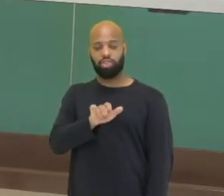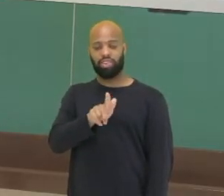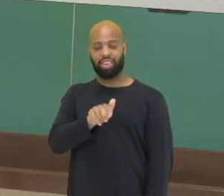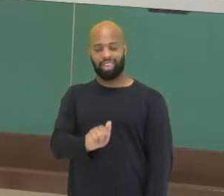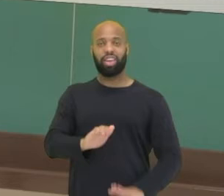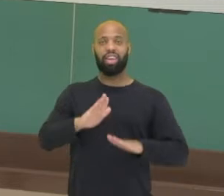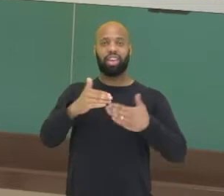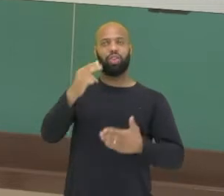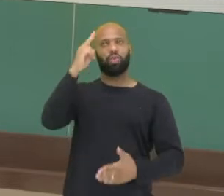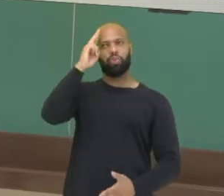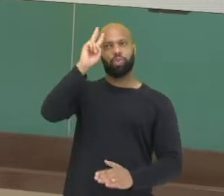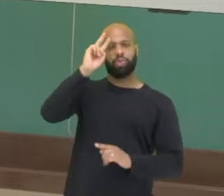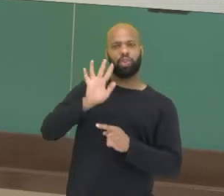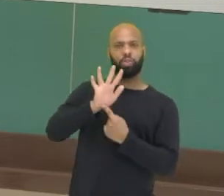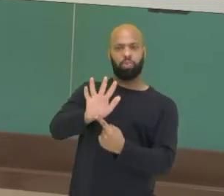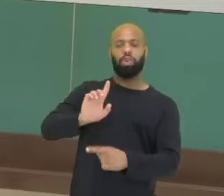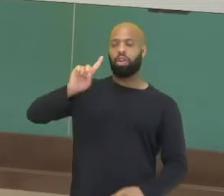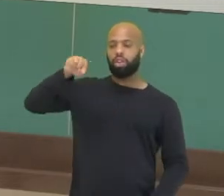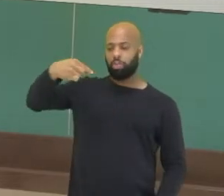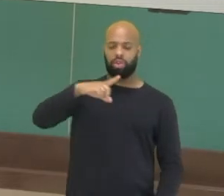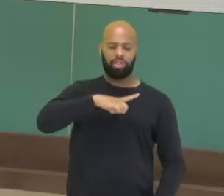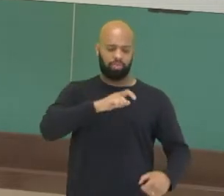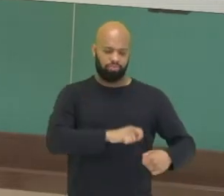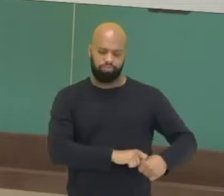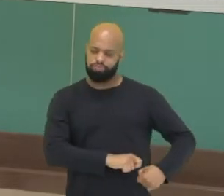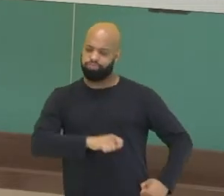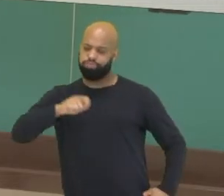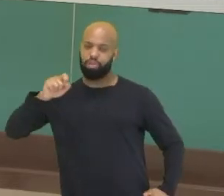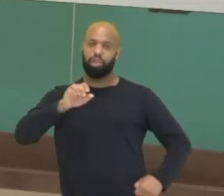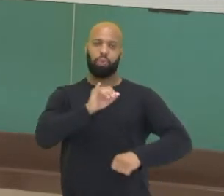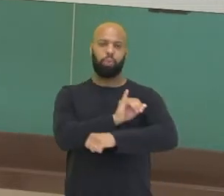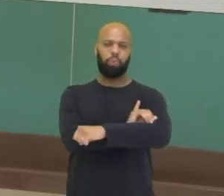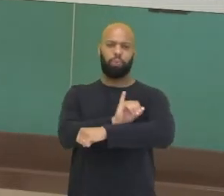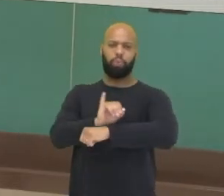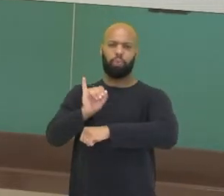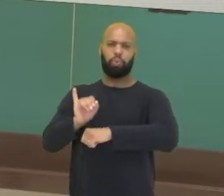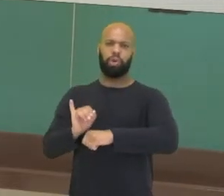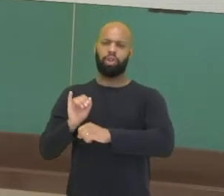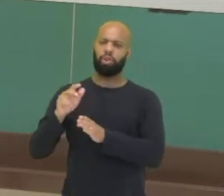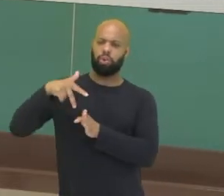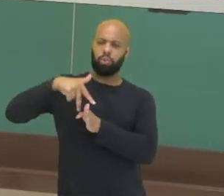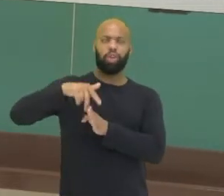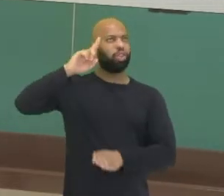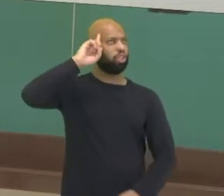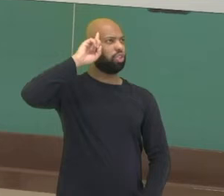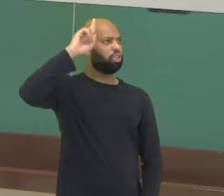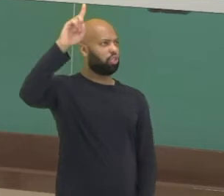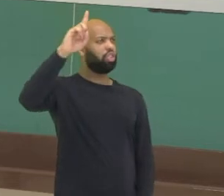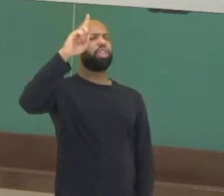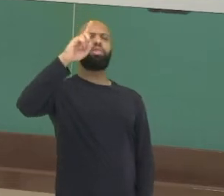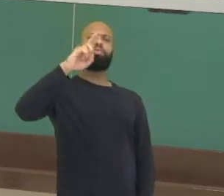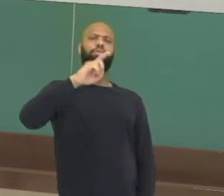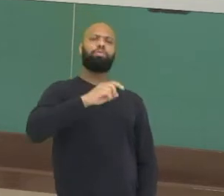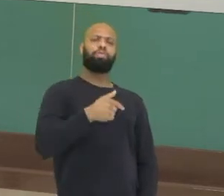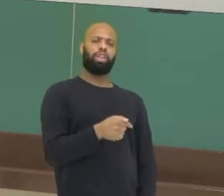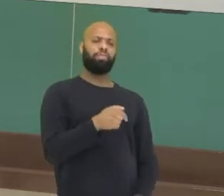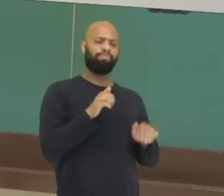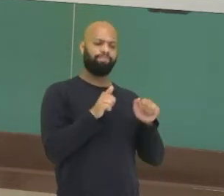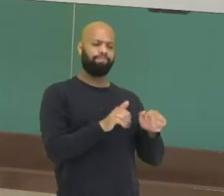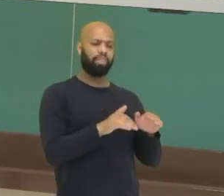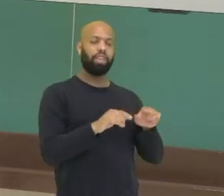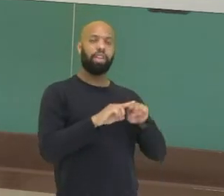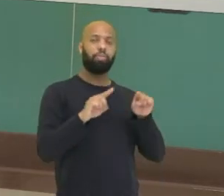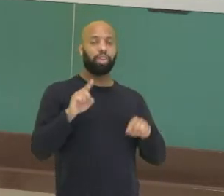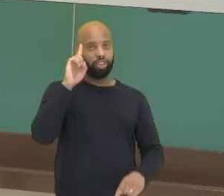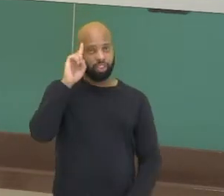que, após ter proclamado a independência às margens do rio Ipiranga no dia 7 de setembro, ainda na tarde do